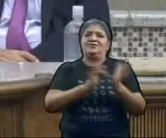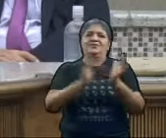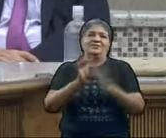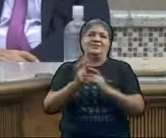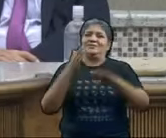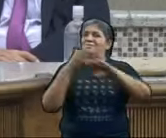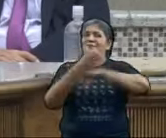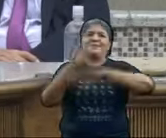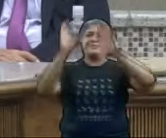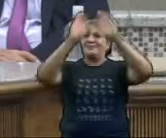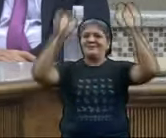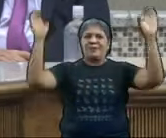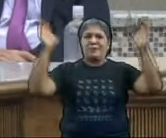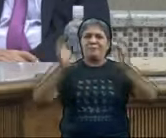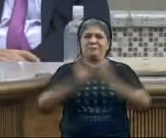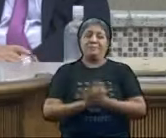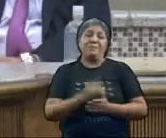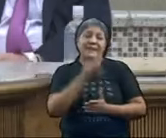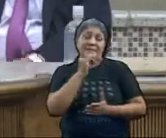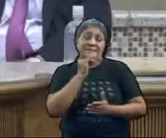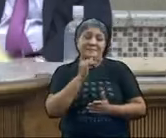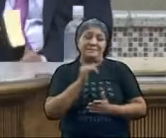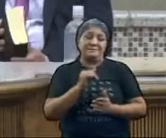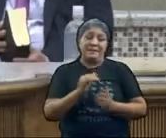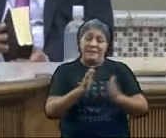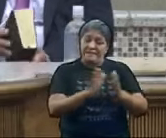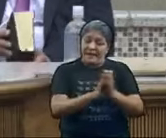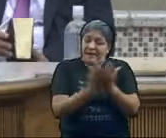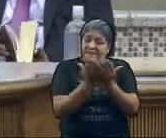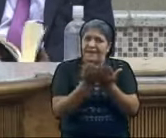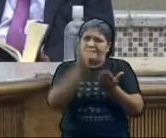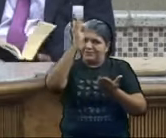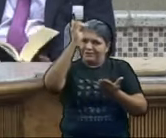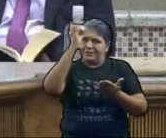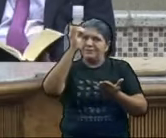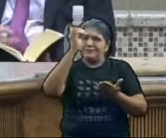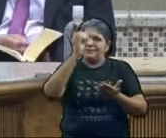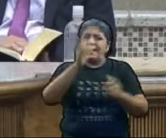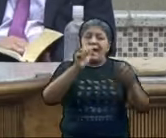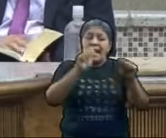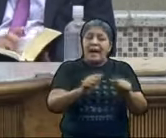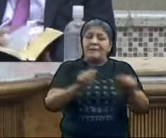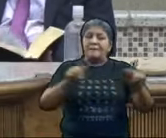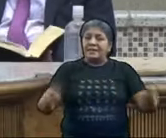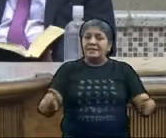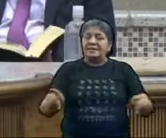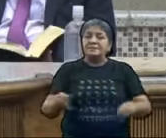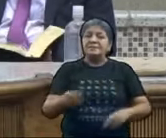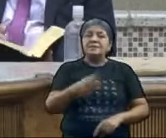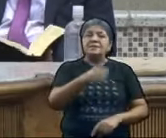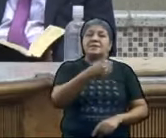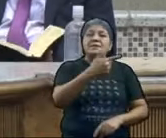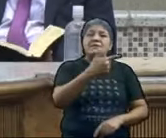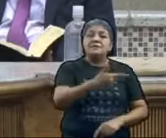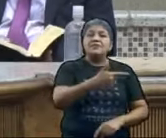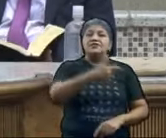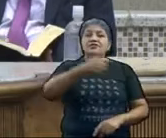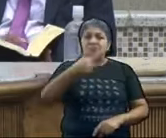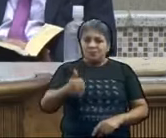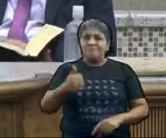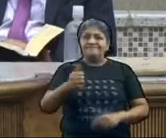Interessante. Veja aí, esteja sempre com a sua Bíblia aberta comigo, em Apocalipse capítulo 21. Quanto